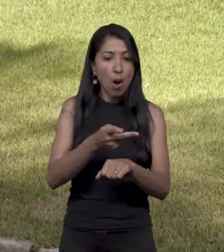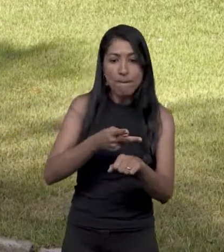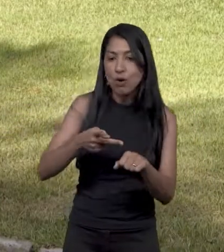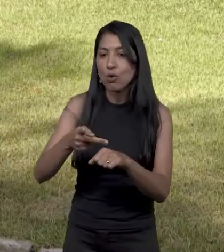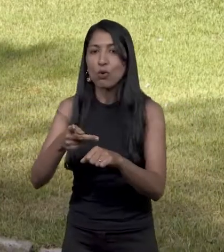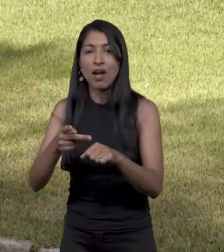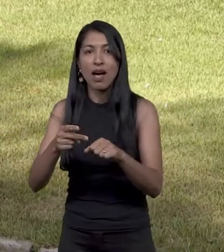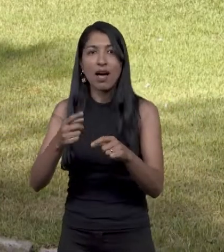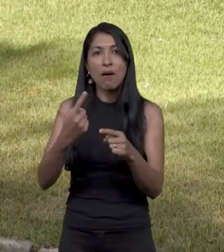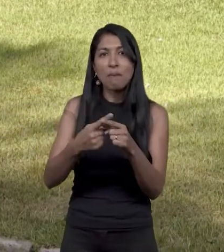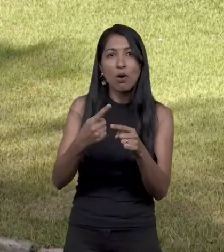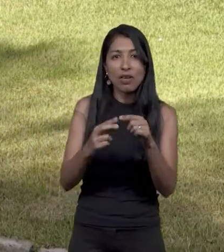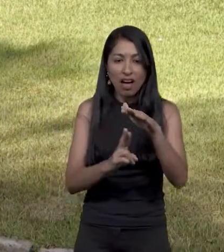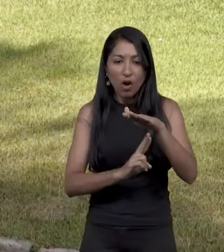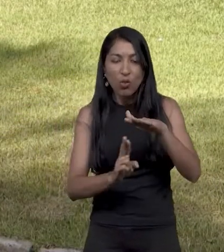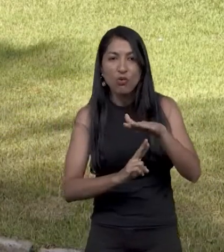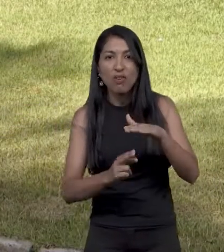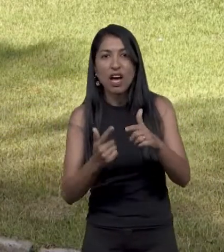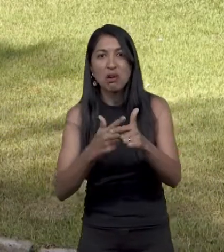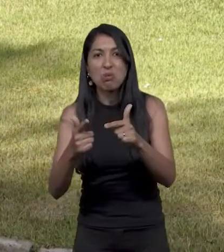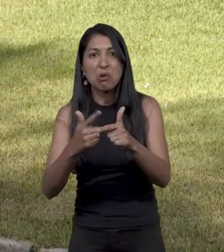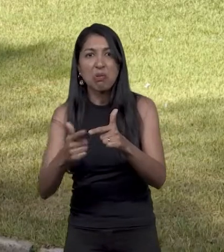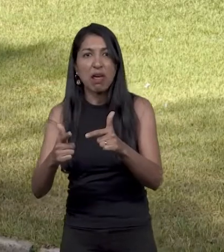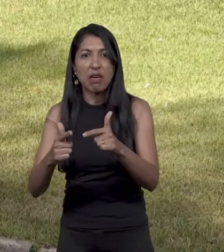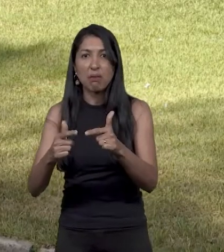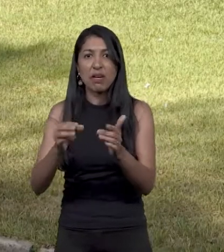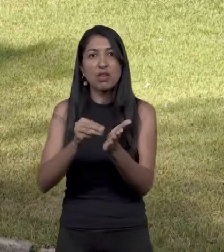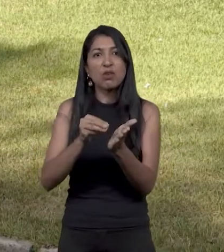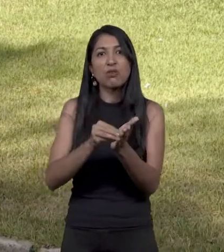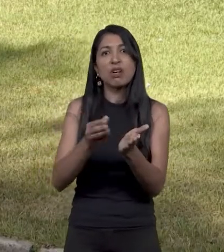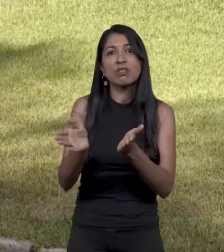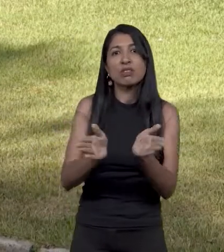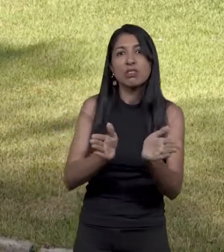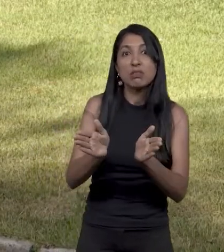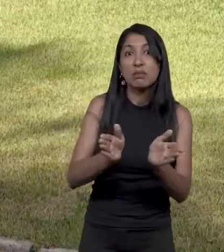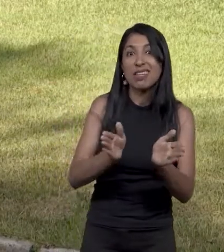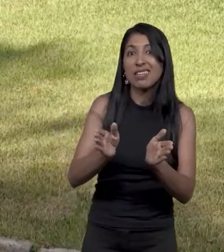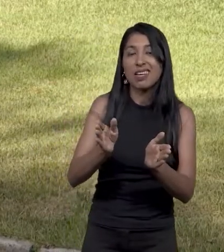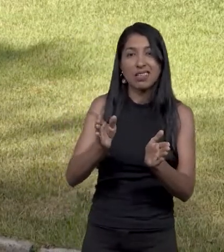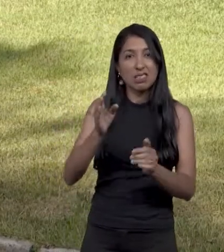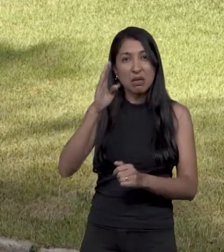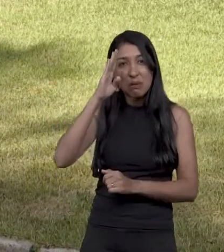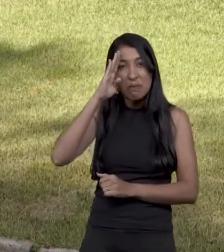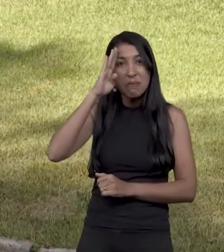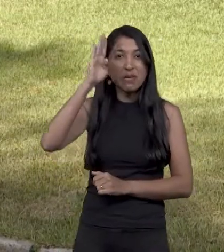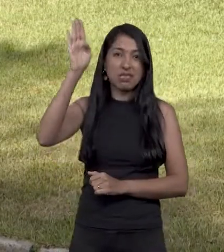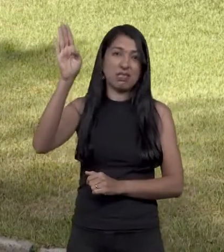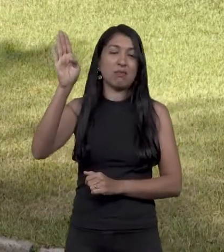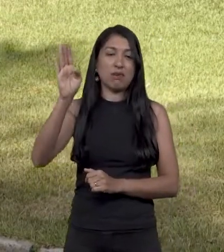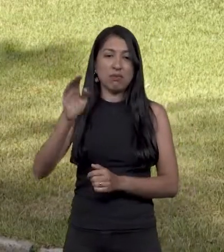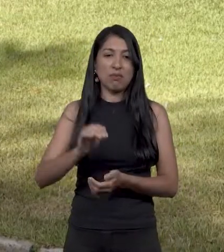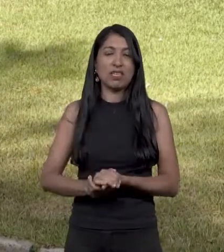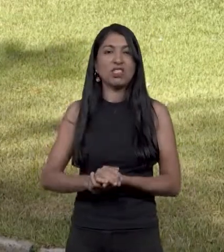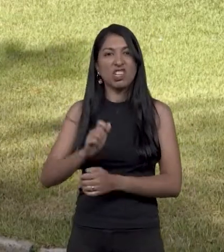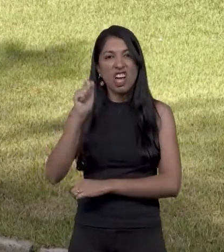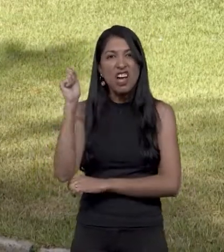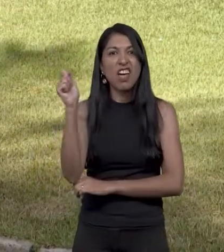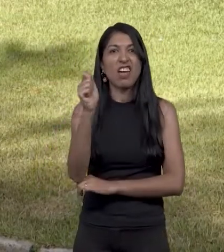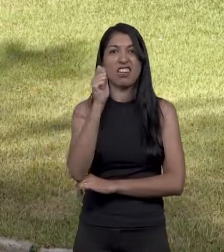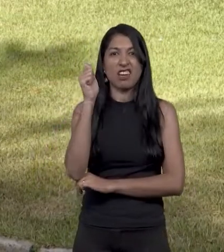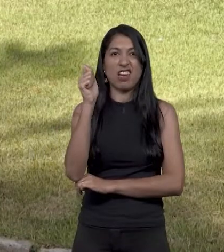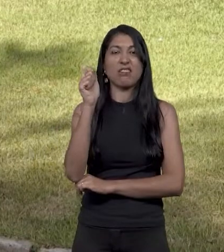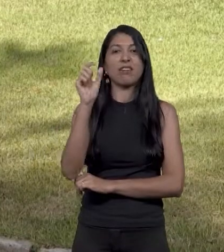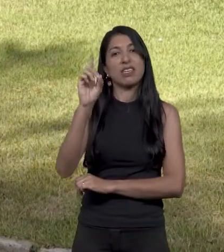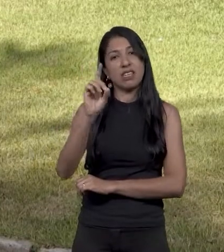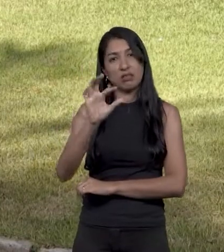e buscar uma vaga de emprego? A falta de acessibilidade é um dos principais pontos e os mais graves que existem, pelo